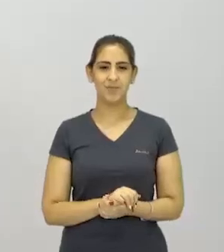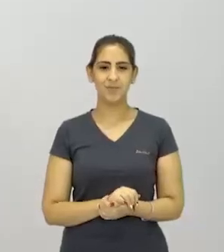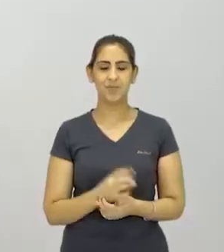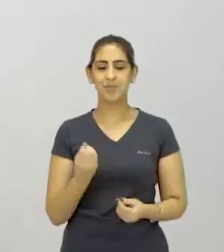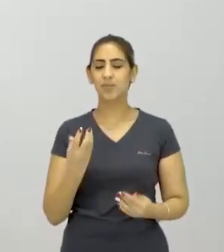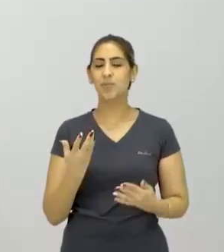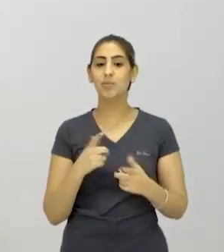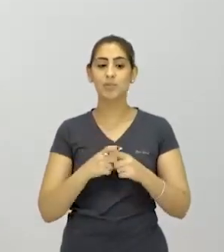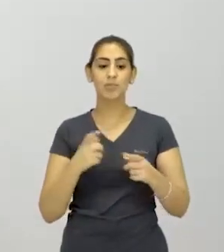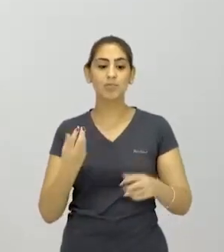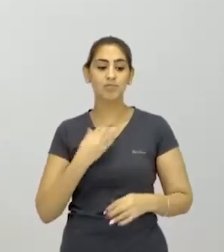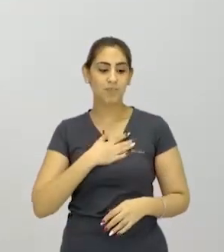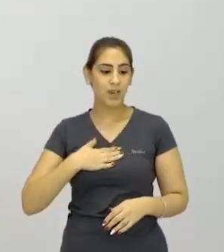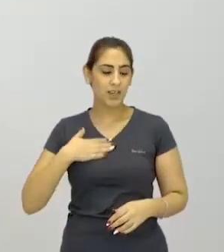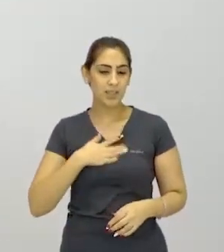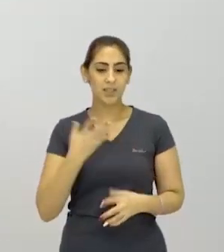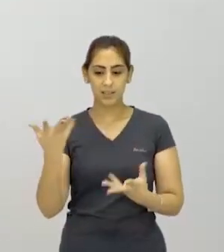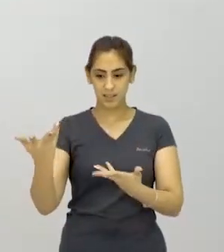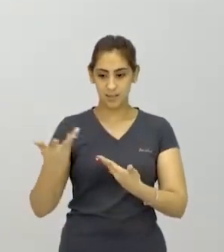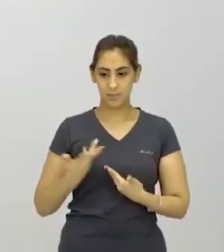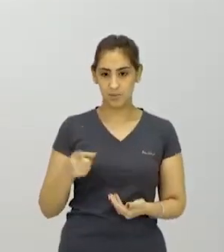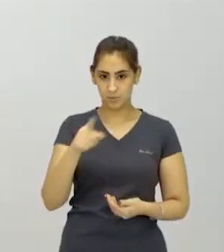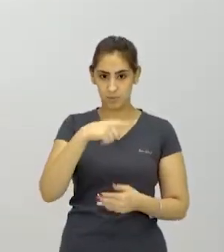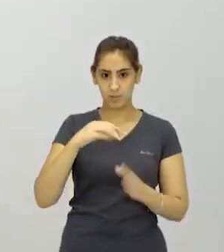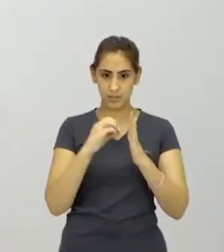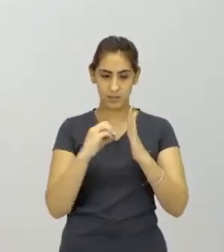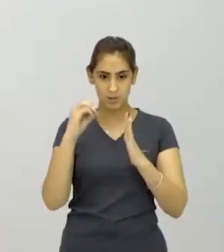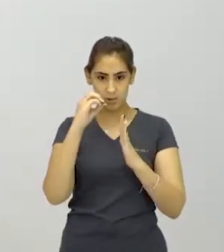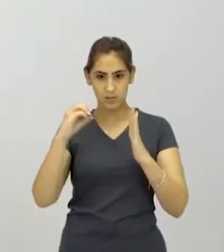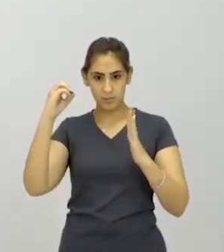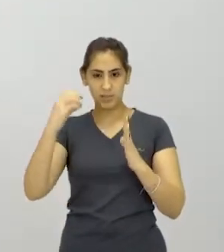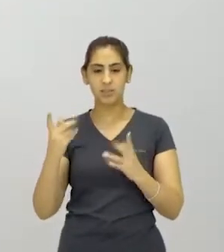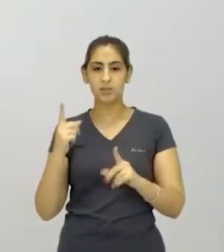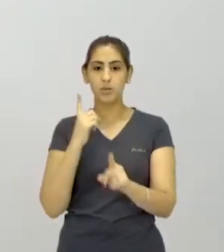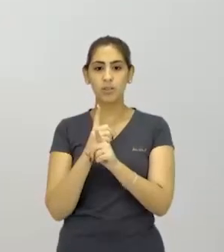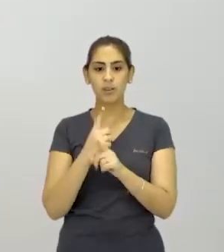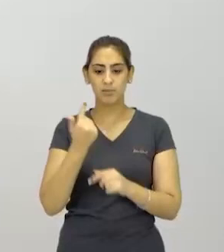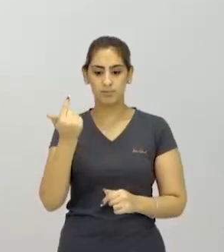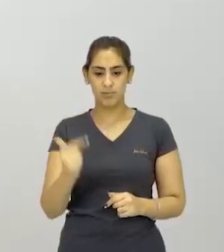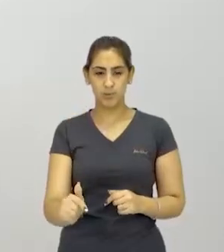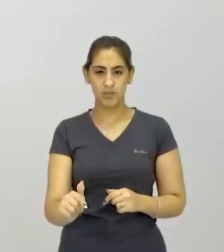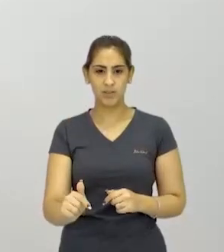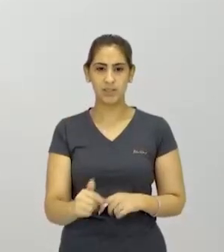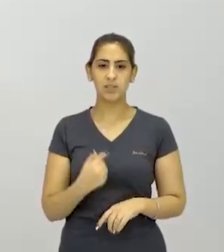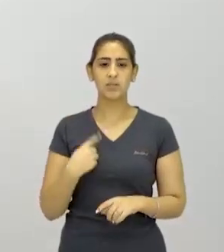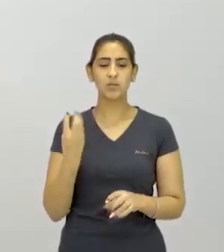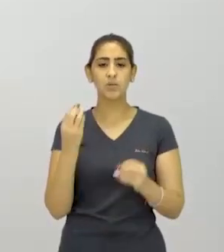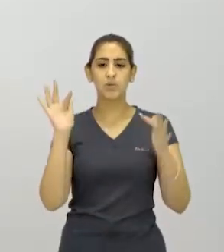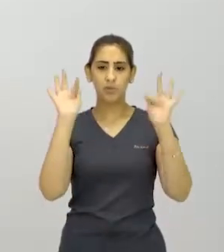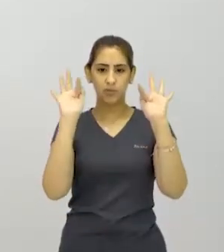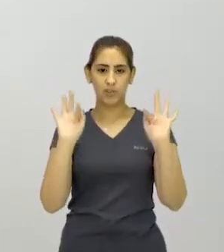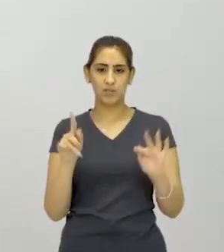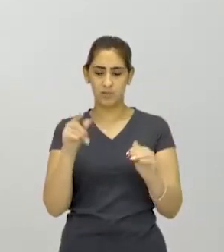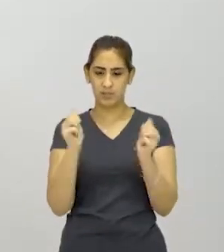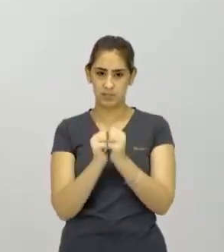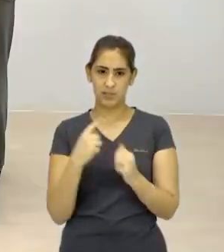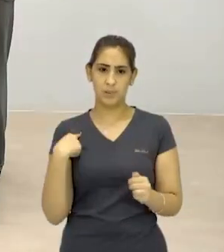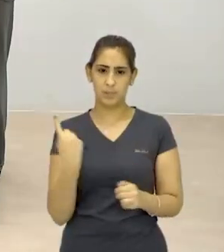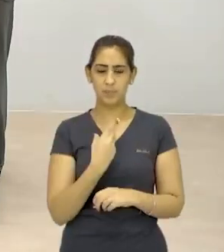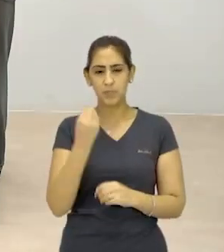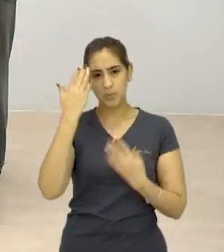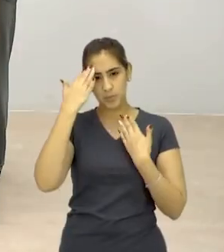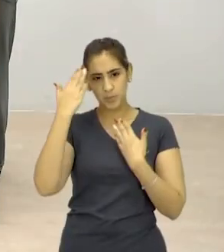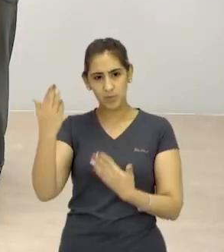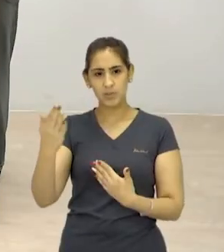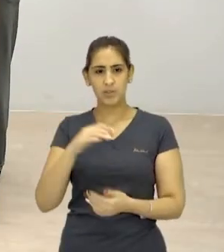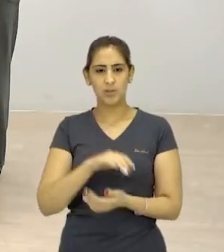foi uma grande honra recebê-lo aqui no Centro de Mídias, encontrá-lo mais uma vez. A gente fica muito feliz que você esteja aqui. E obrigado aí também, professor